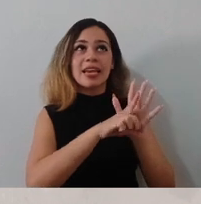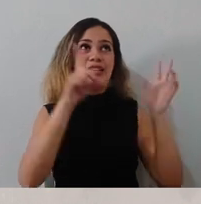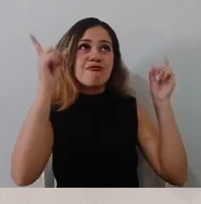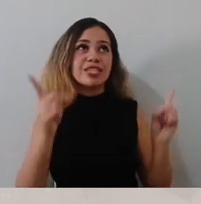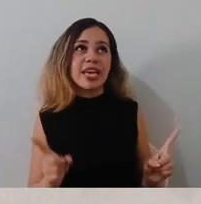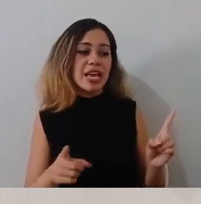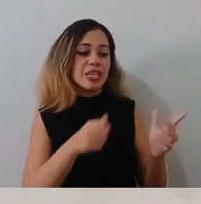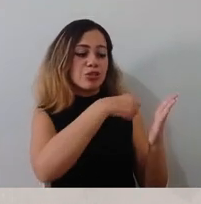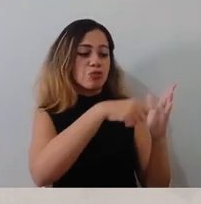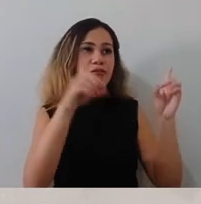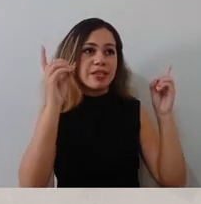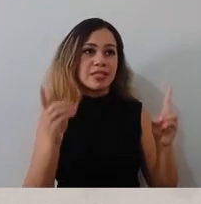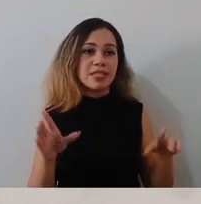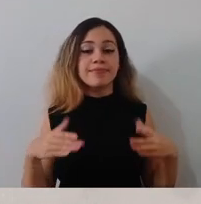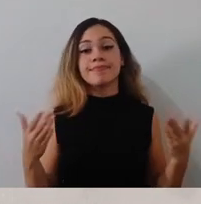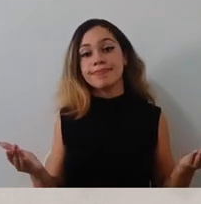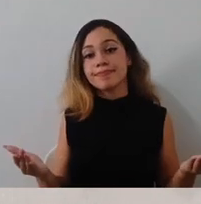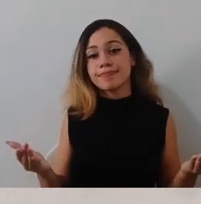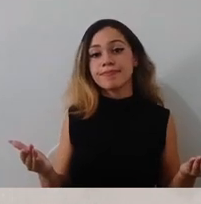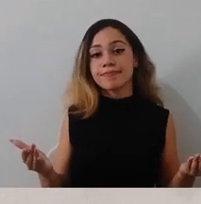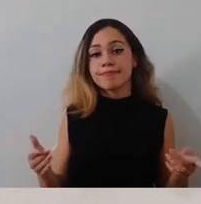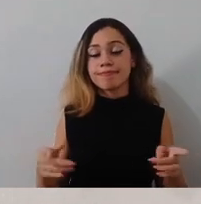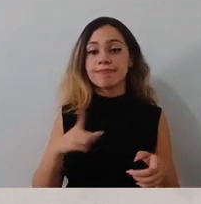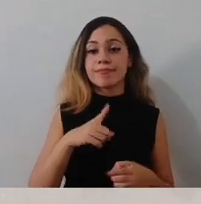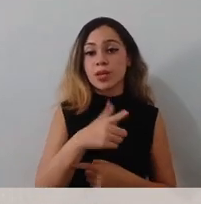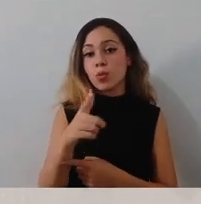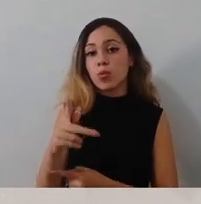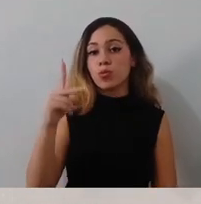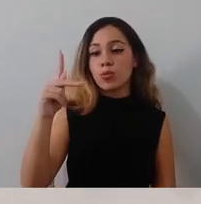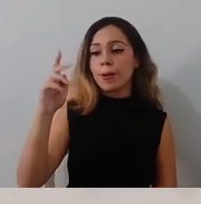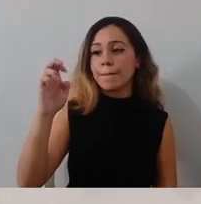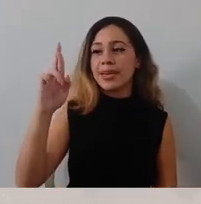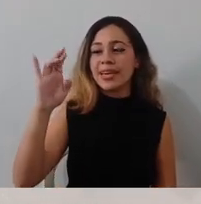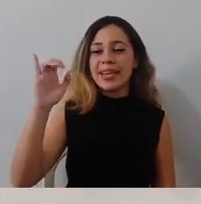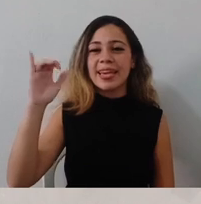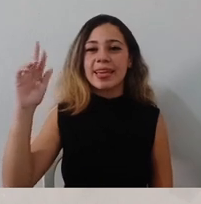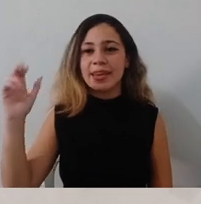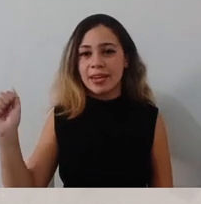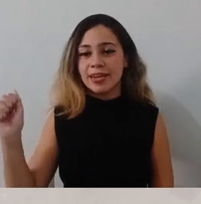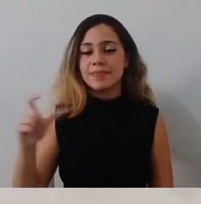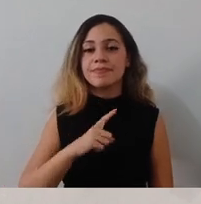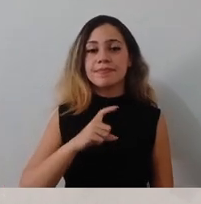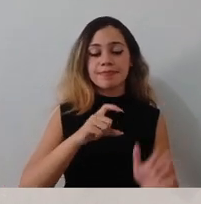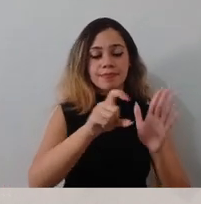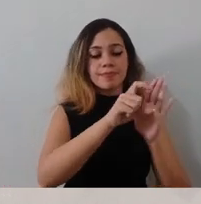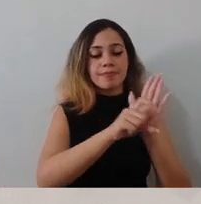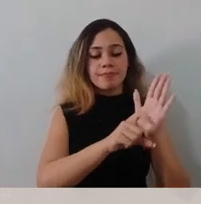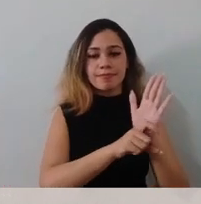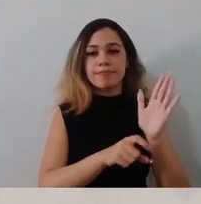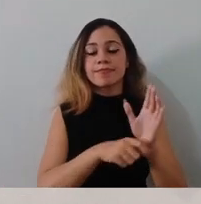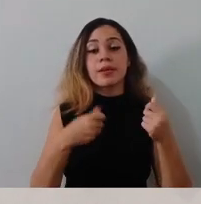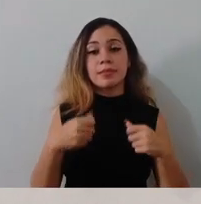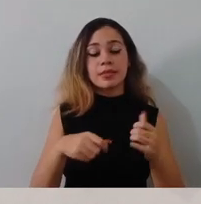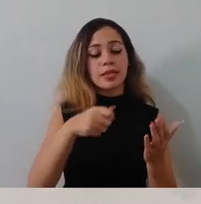está escrita. Tudo bem. Eu também indico Pereira, Diversidades Funcionais. É um artigo